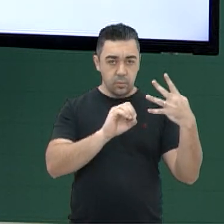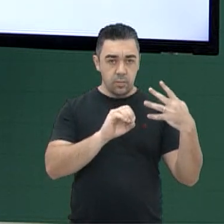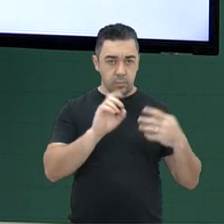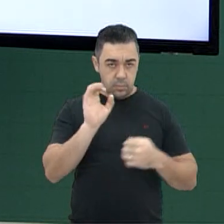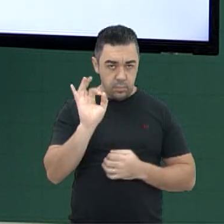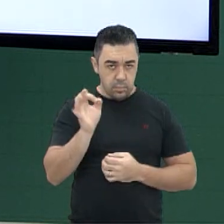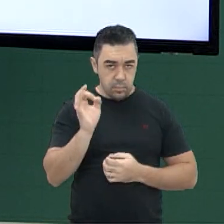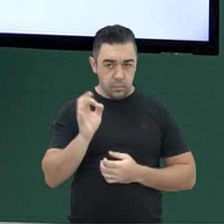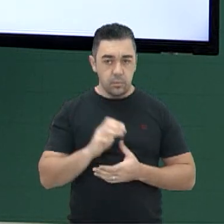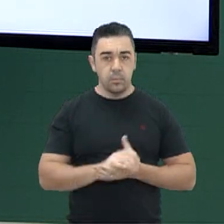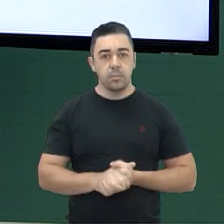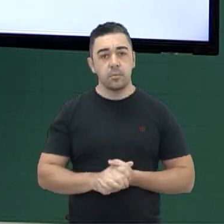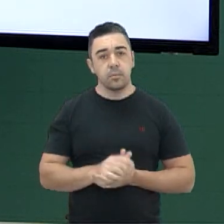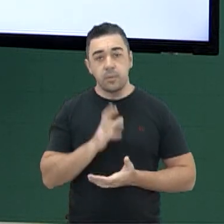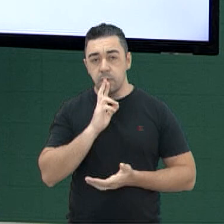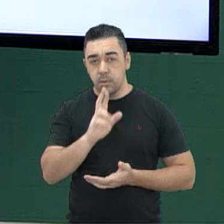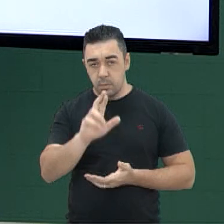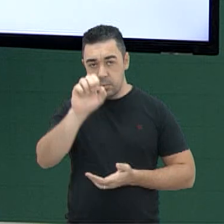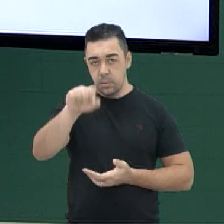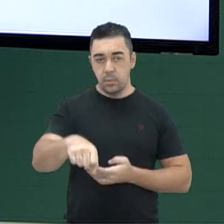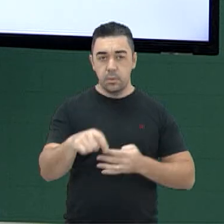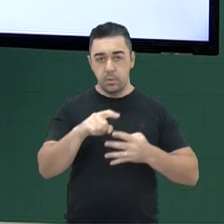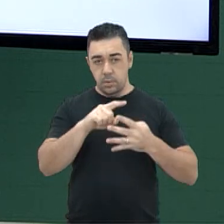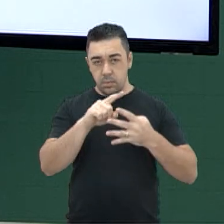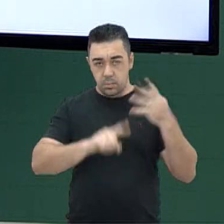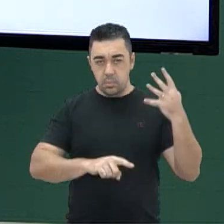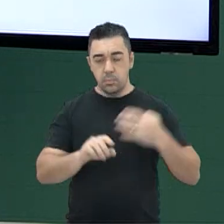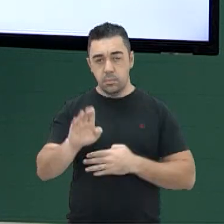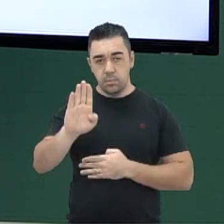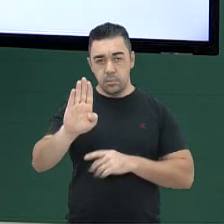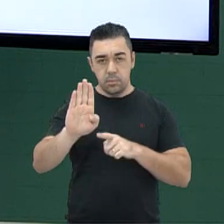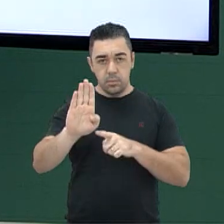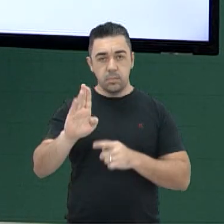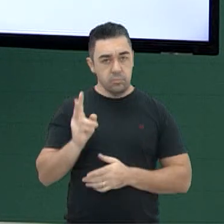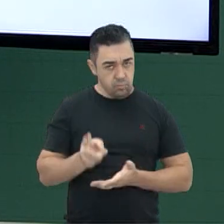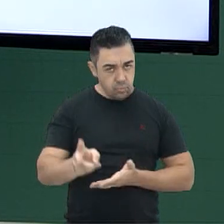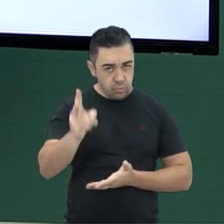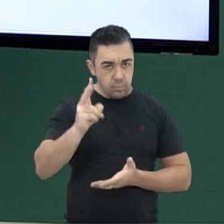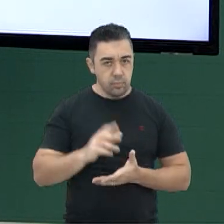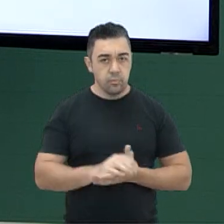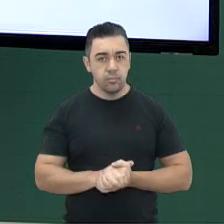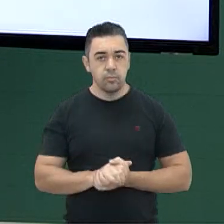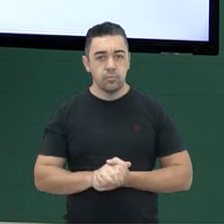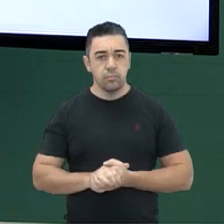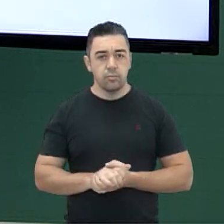ângulo oposto. Então, a minha resposta será a letra B. Vamos continuar?